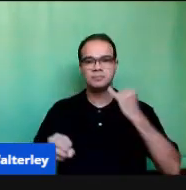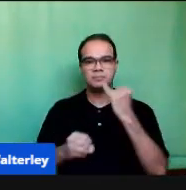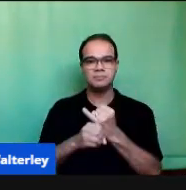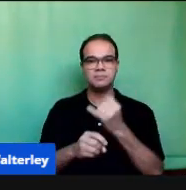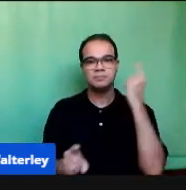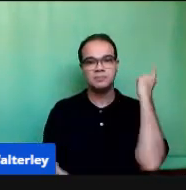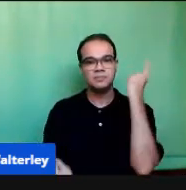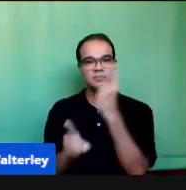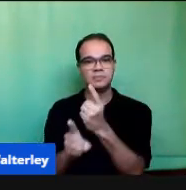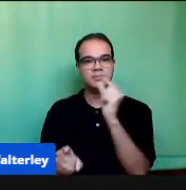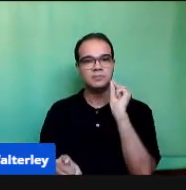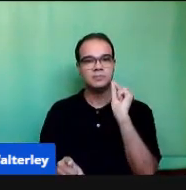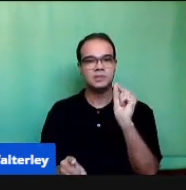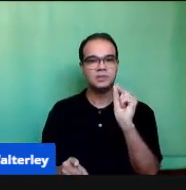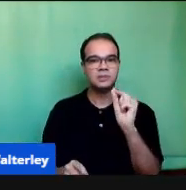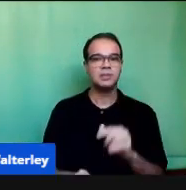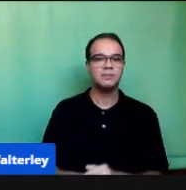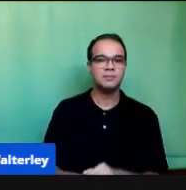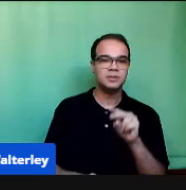esse site,